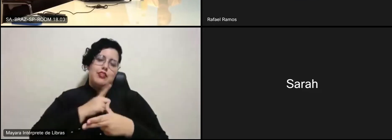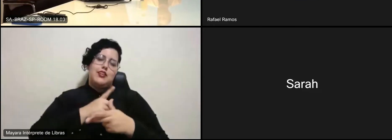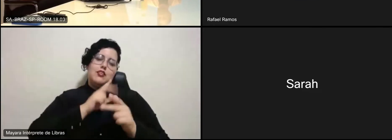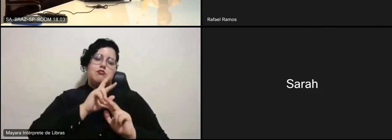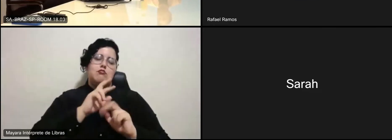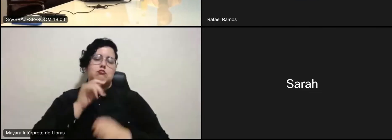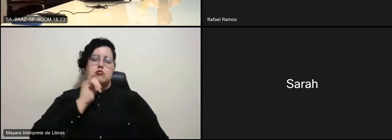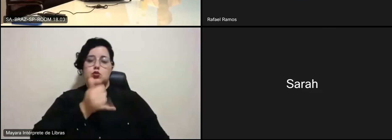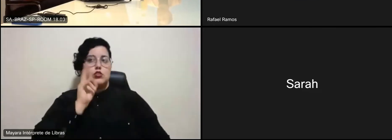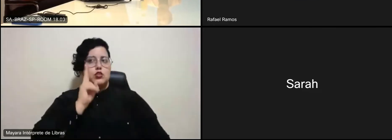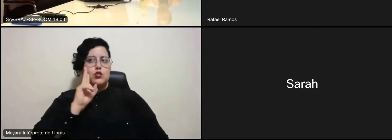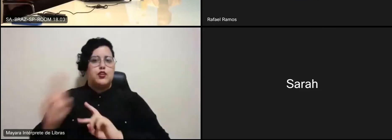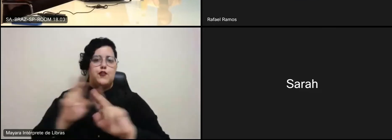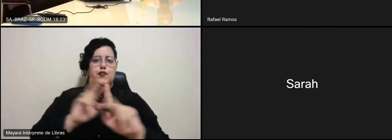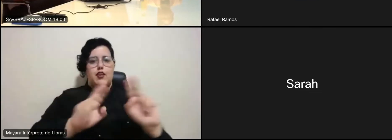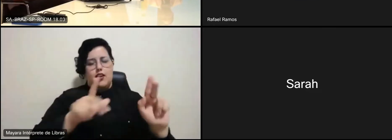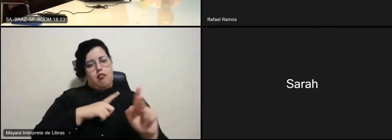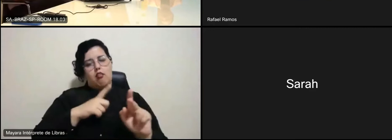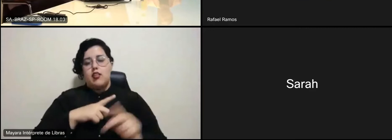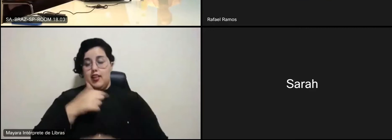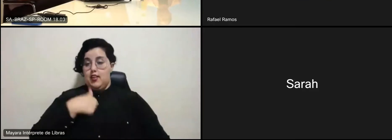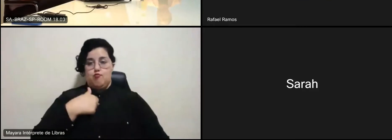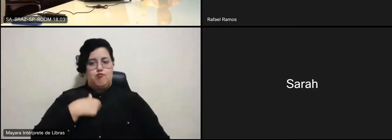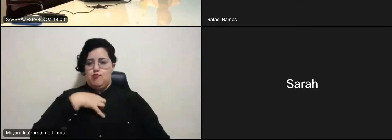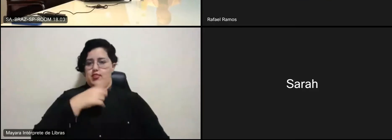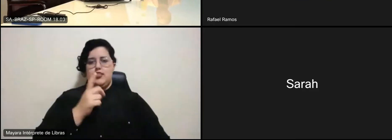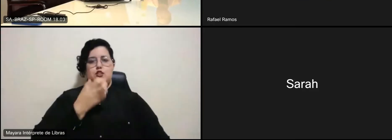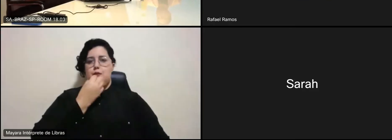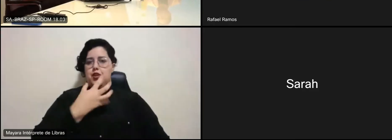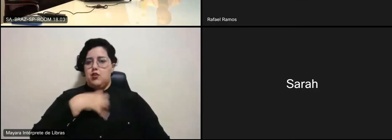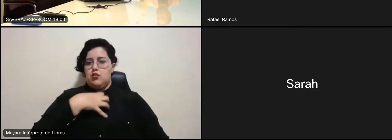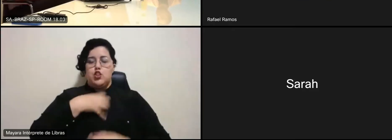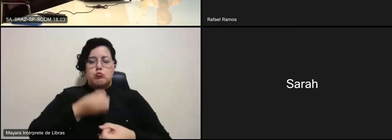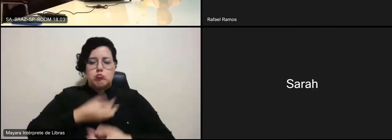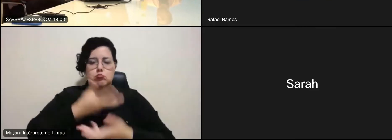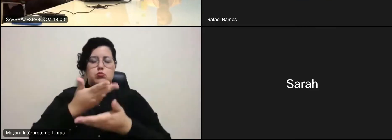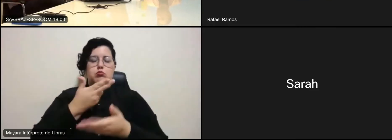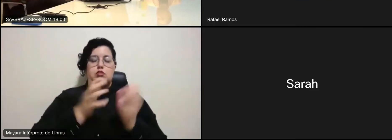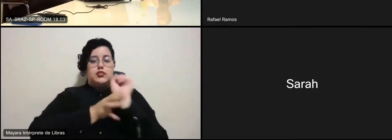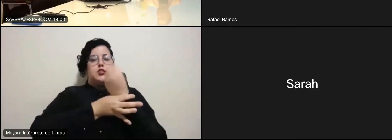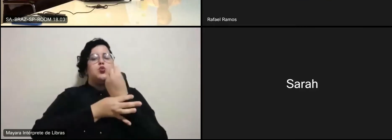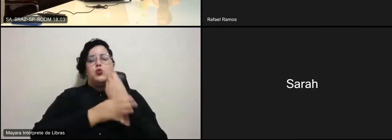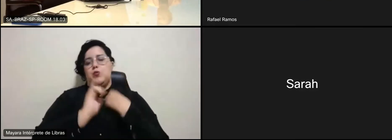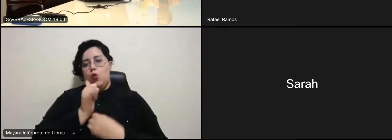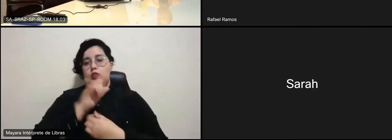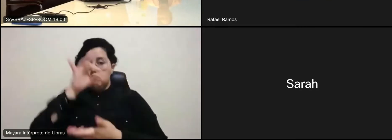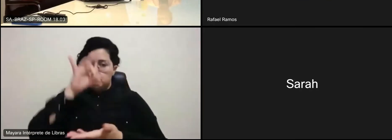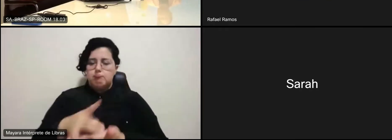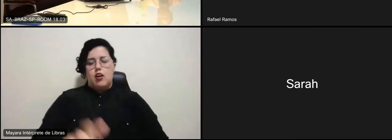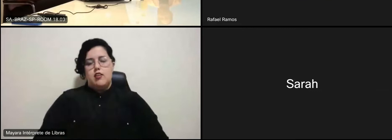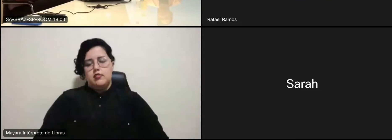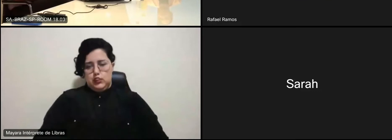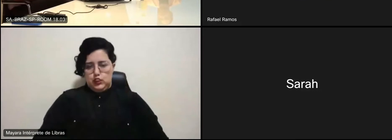contrapartida dessa forma velada, onde eu não me sentia seguro de estar num ambiente para eu ser quem de fato eu sou, né? Acho